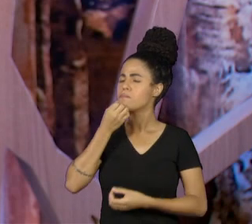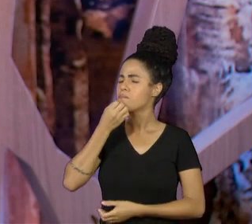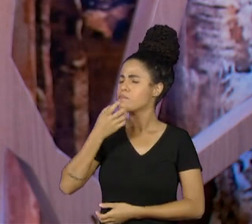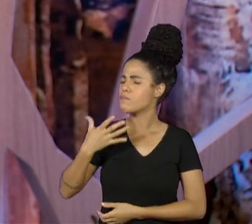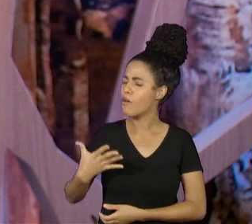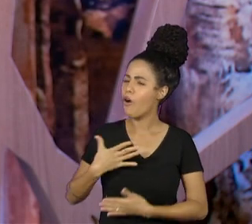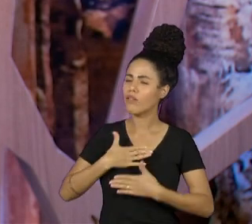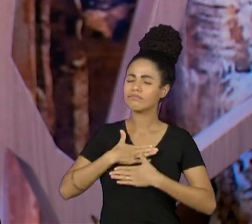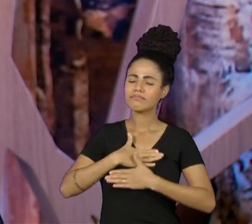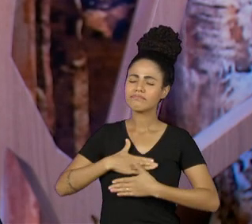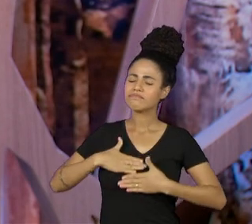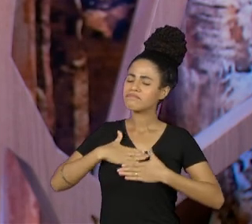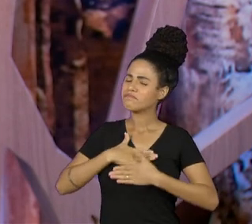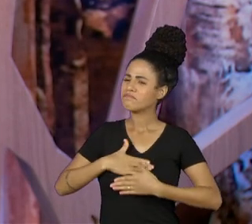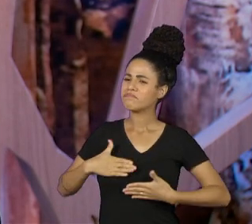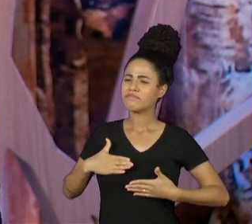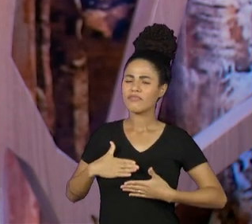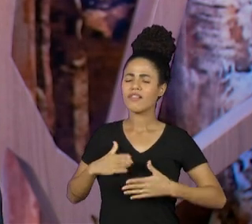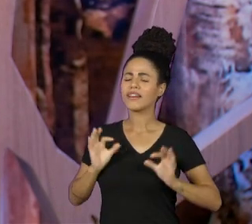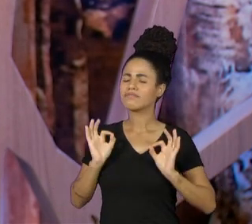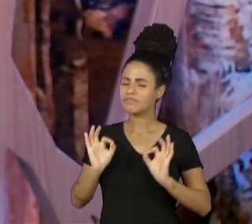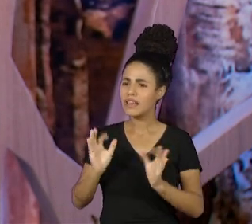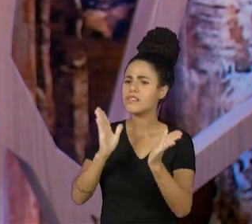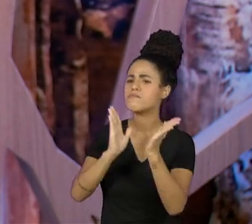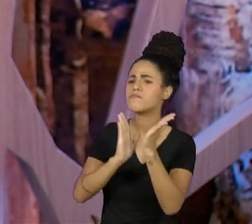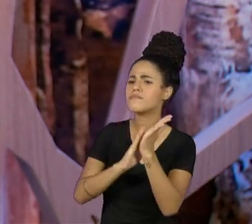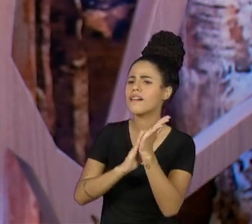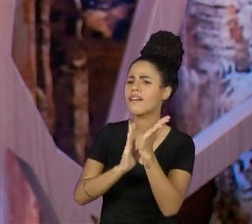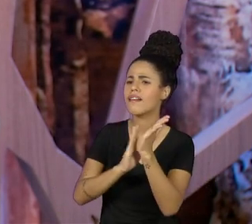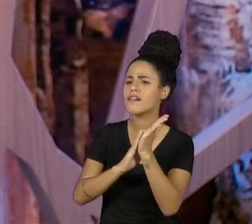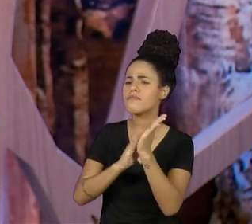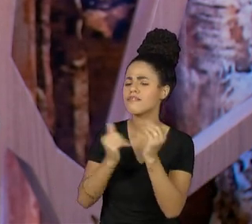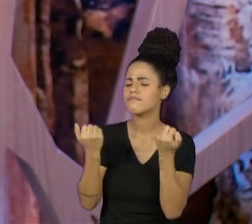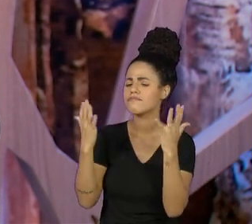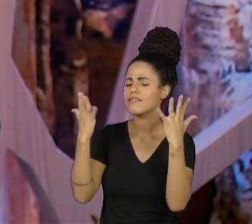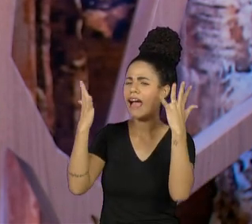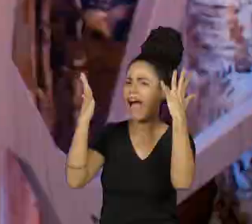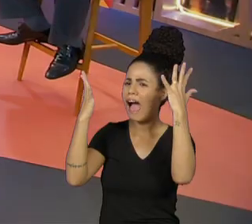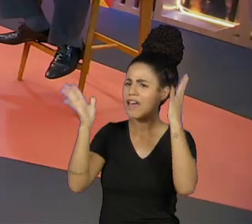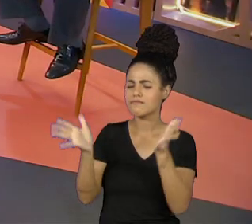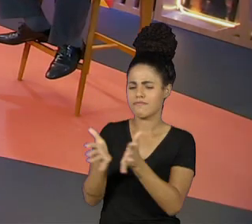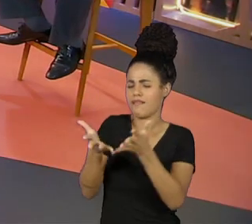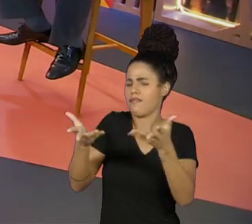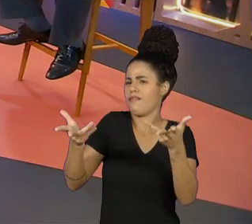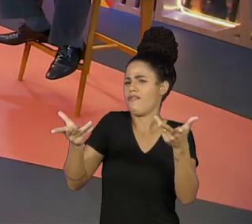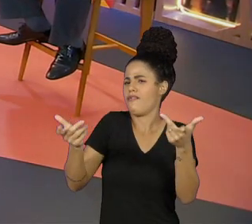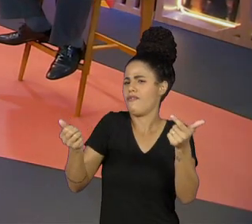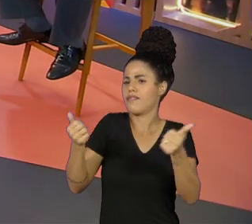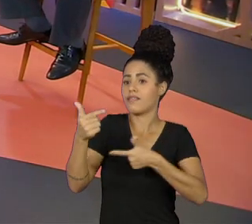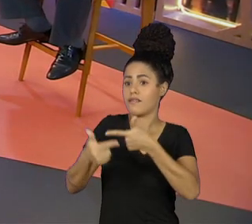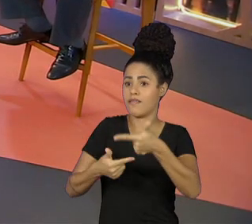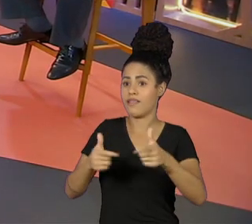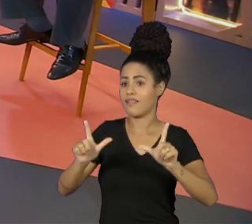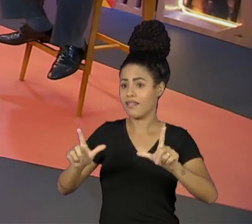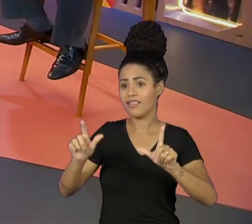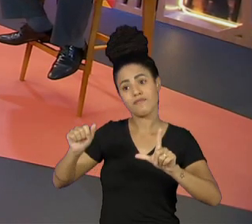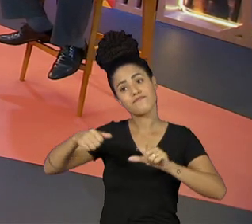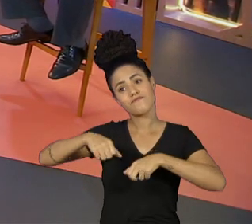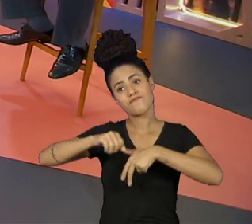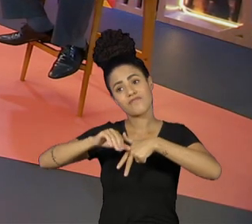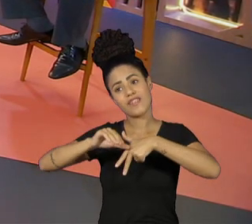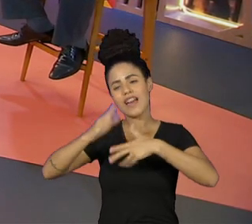muito, muita satisfação e parabéns por esse trabalho maravilhoso que vocês estão fazendo aqui. Prazer conhecer você, Danilo,